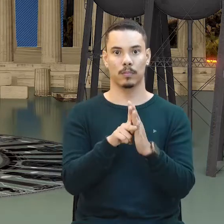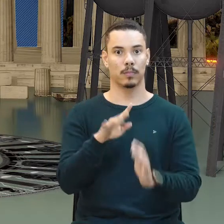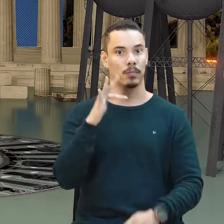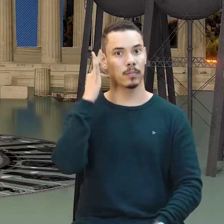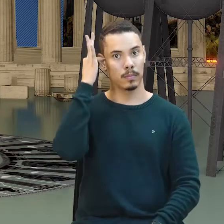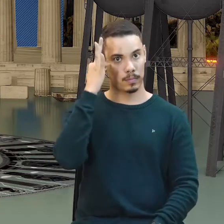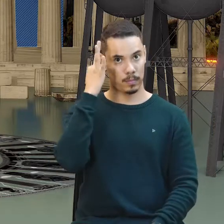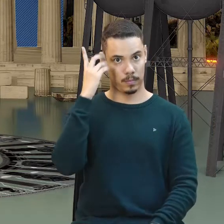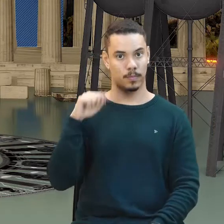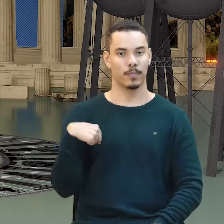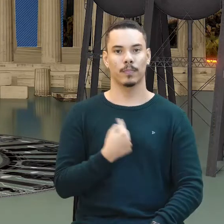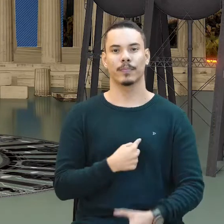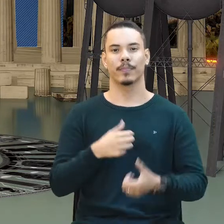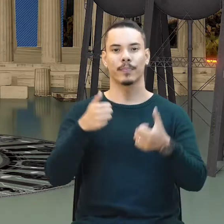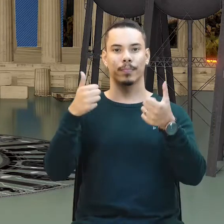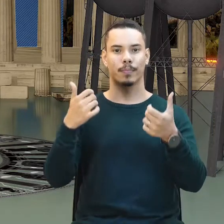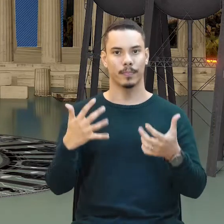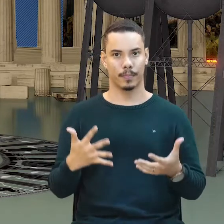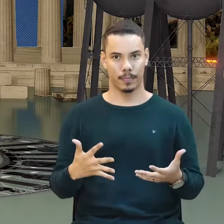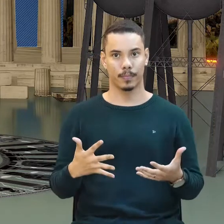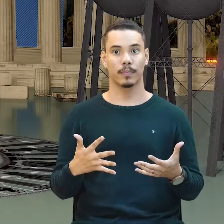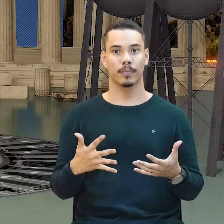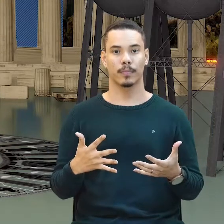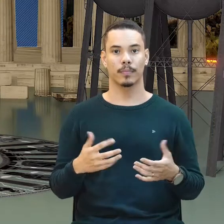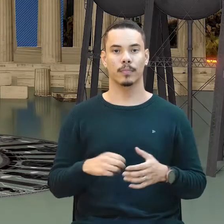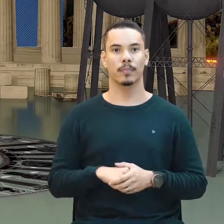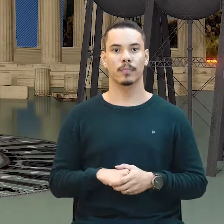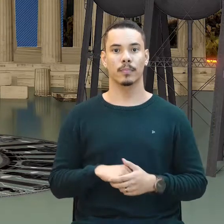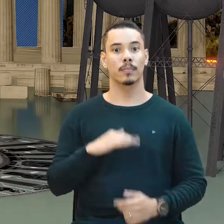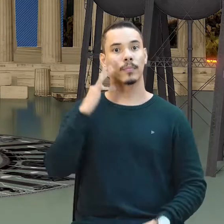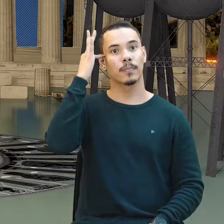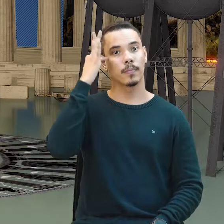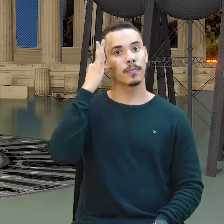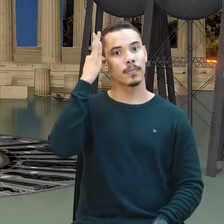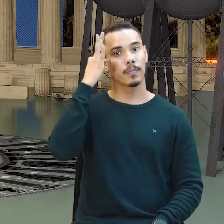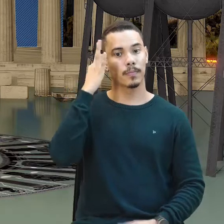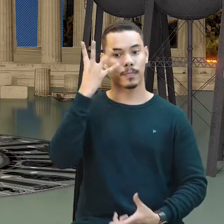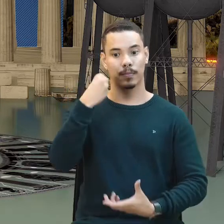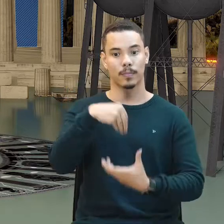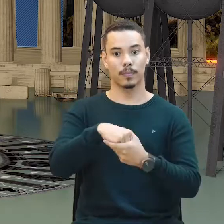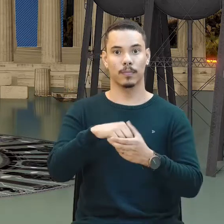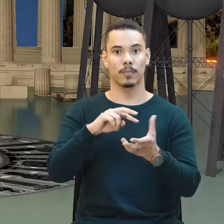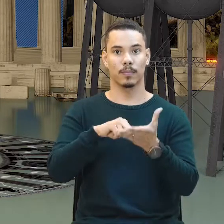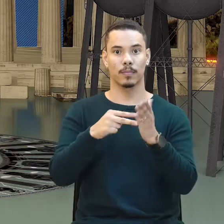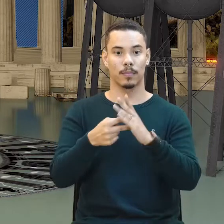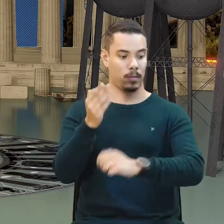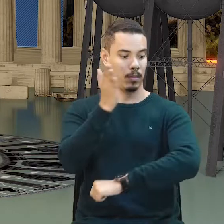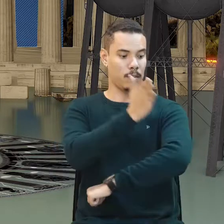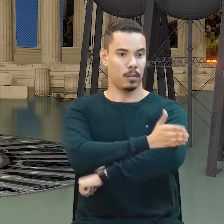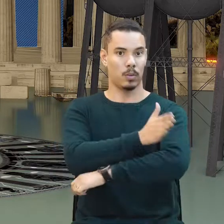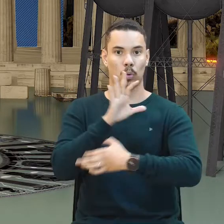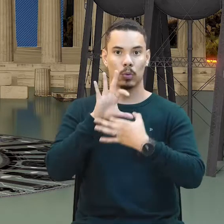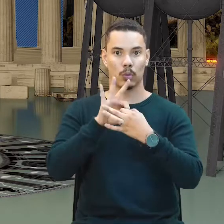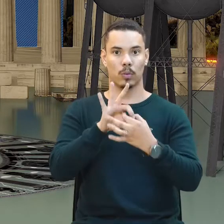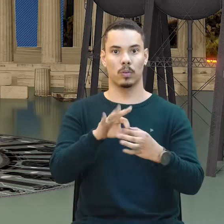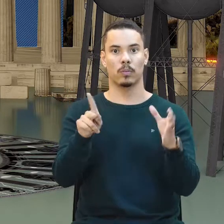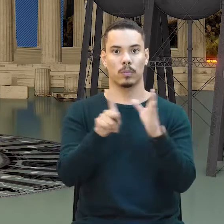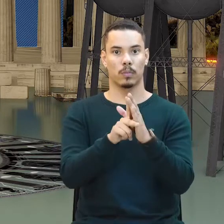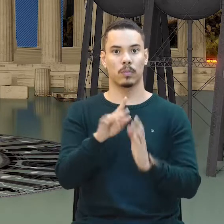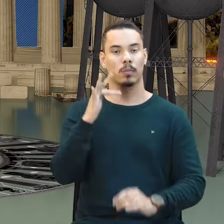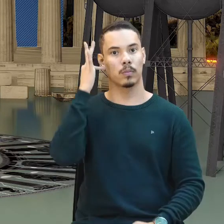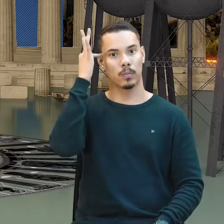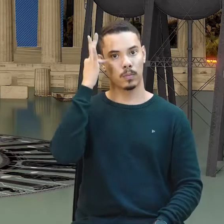iremos trabalhar na aula de hoje, a filosofia em si, a Idade Média, no contexto filosófico,